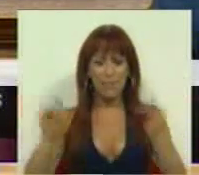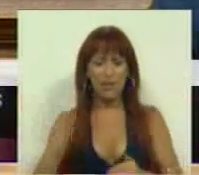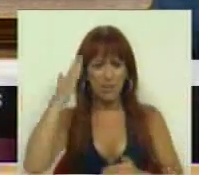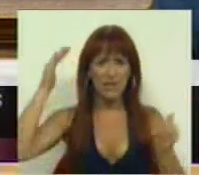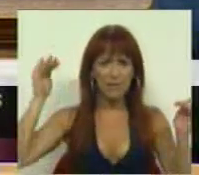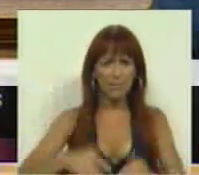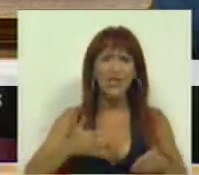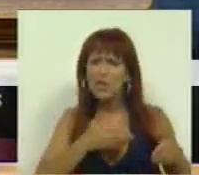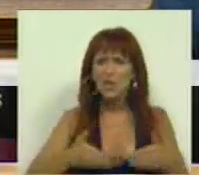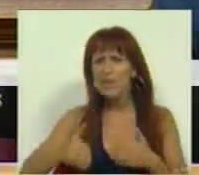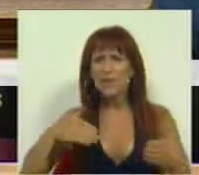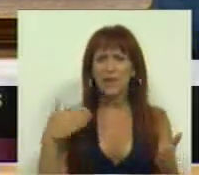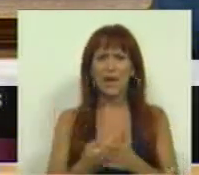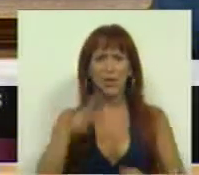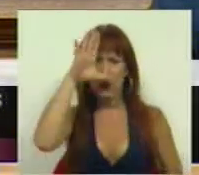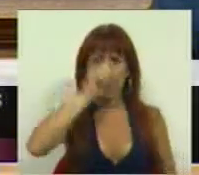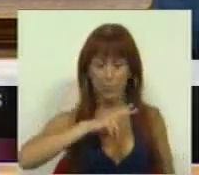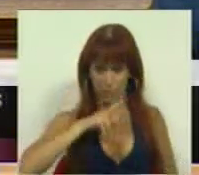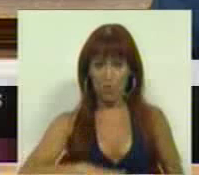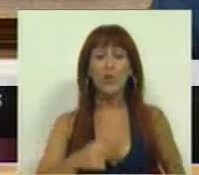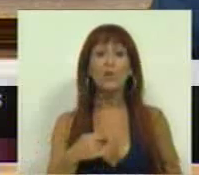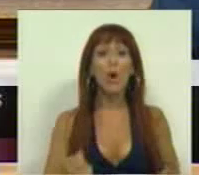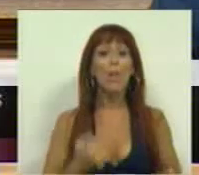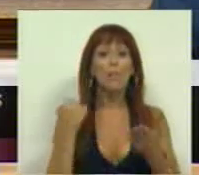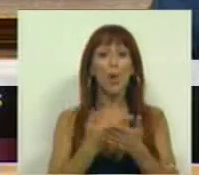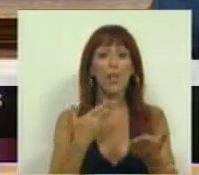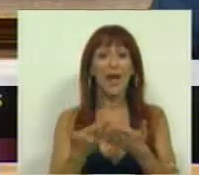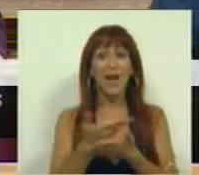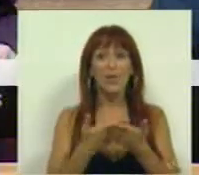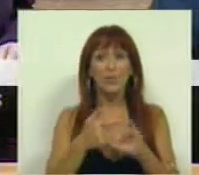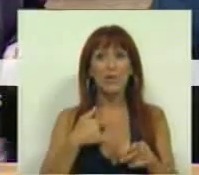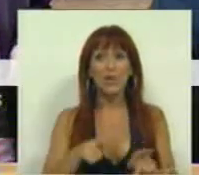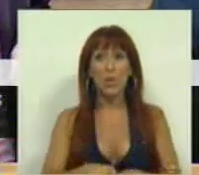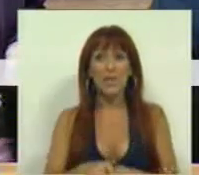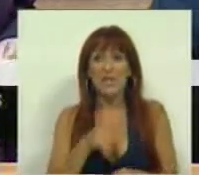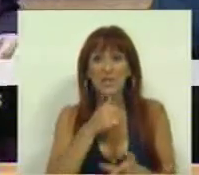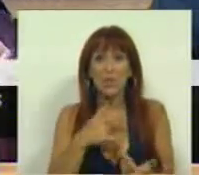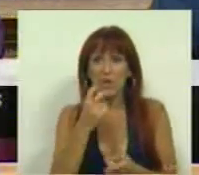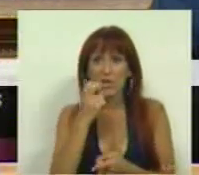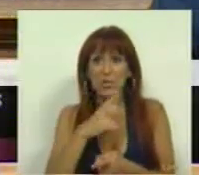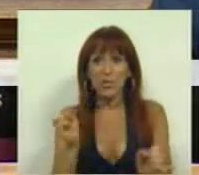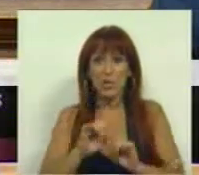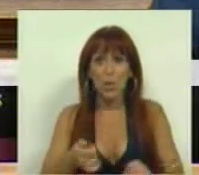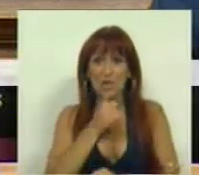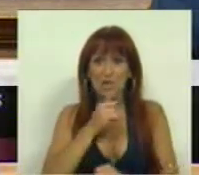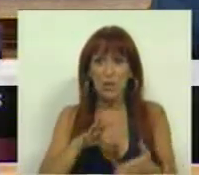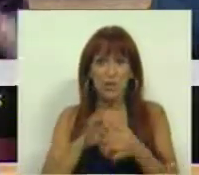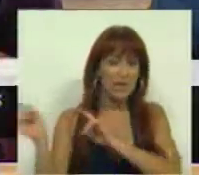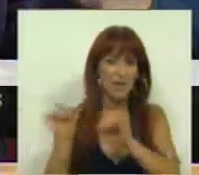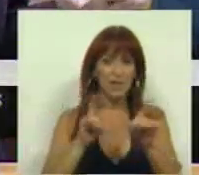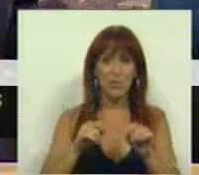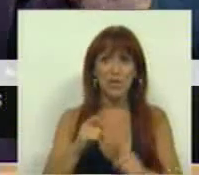capacidade estratégica do estado português no apoio à economia não temos decisões sobre energia não temos decisões sobre